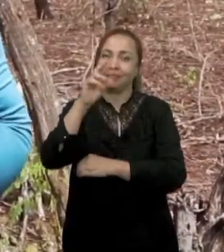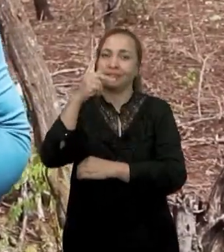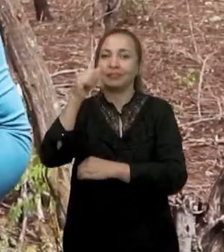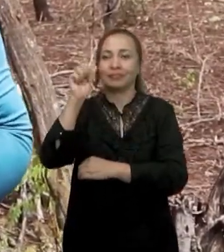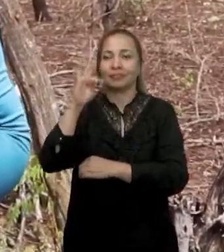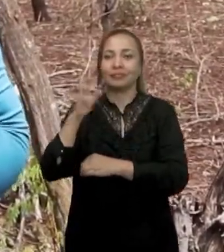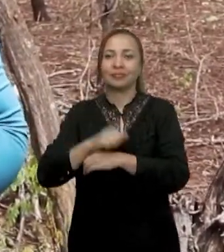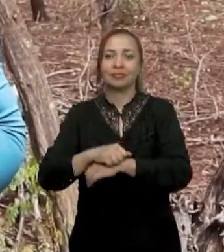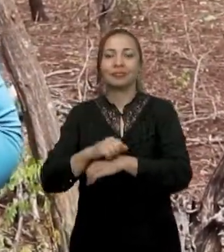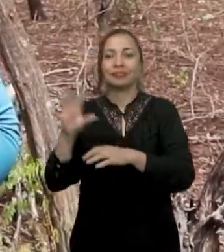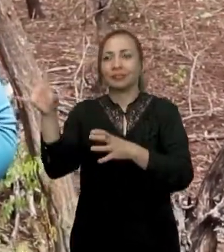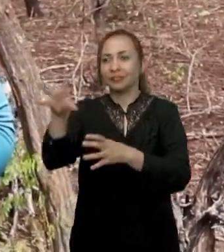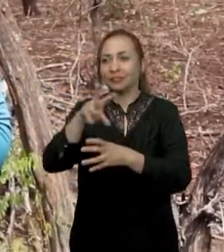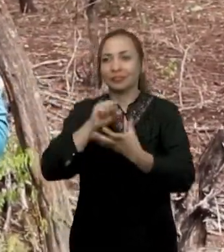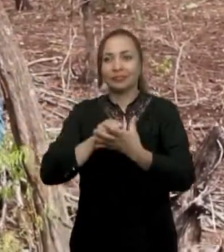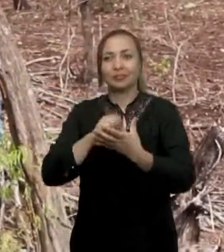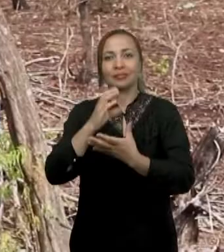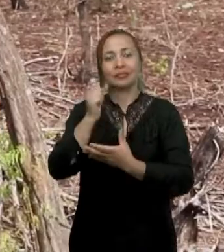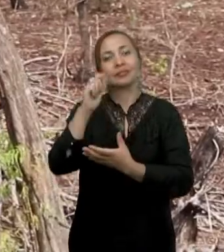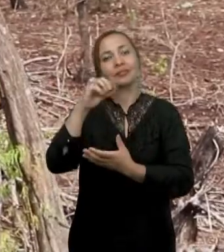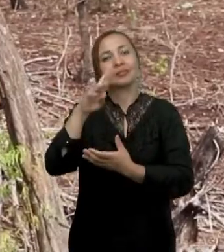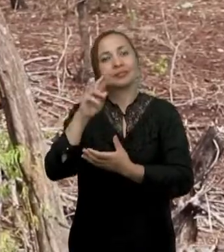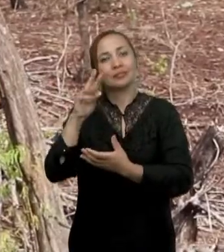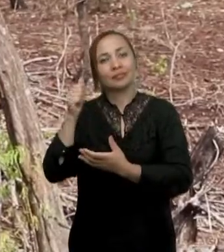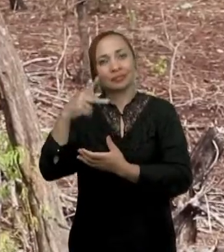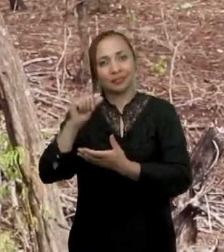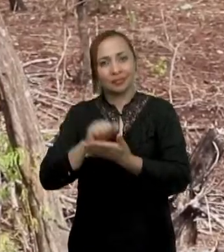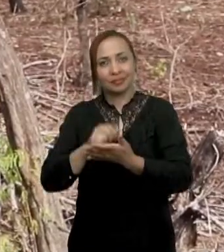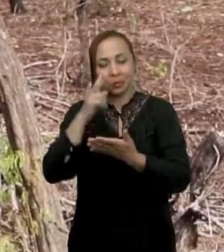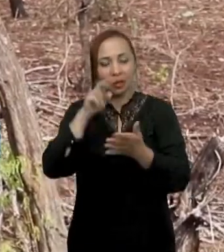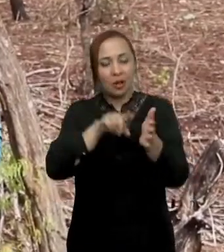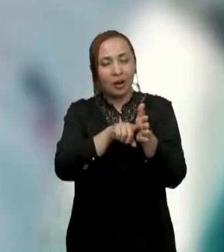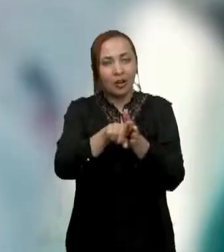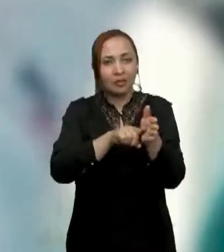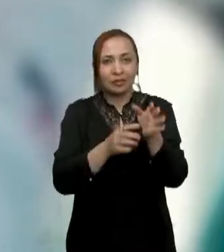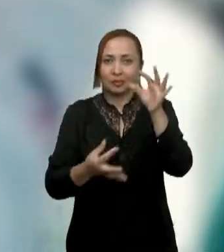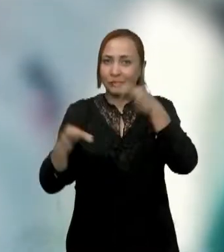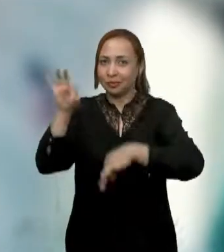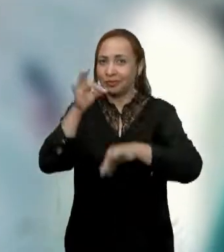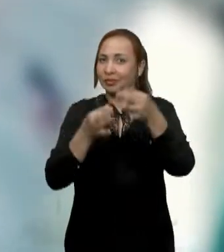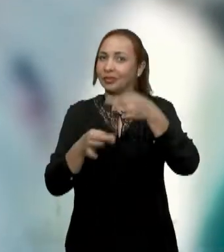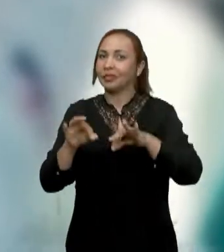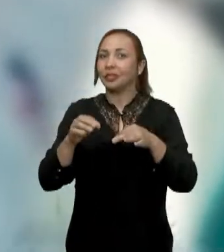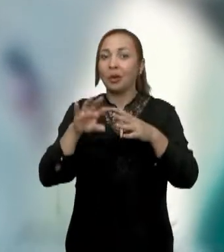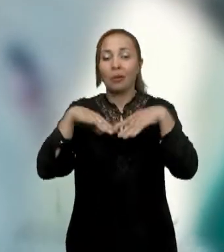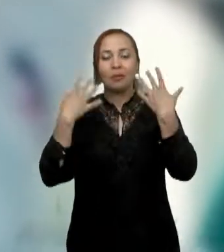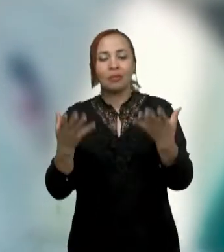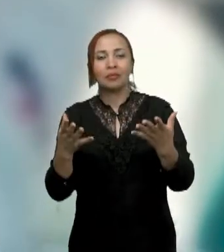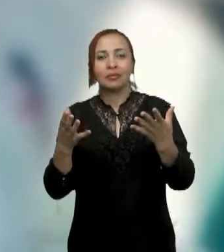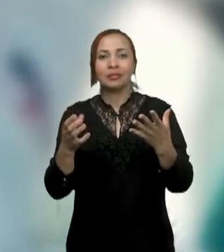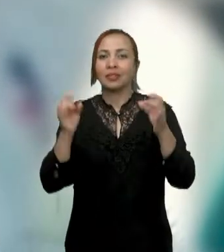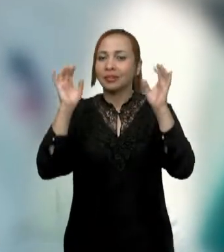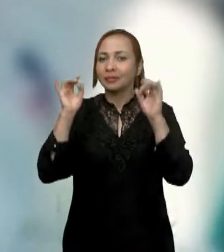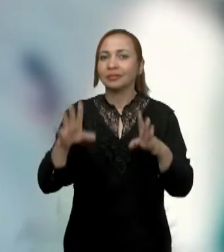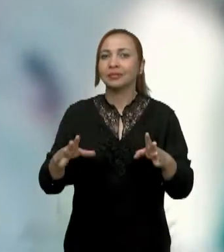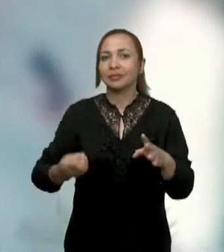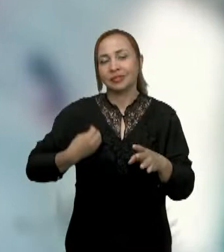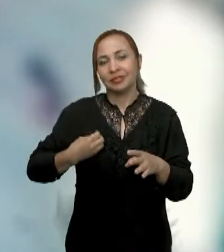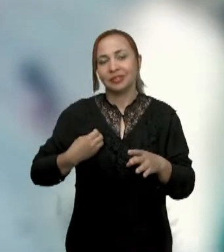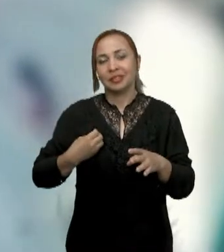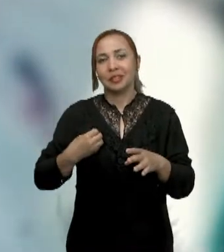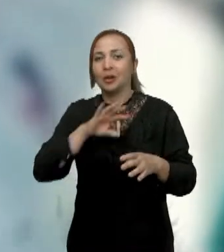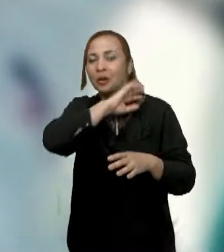animal e coleto os carrapatos para depois serem analisados em laboratório para saber quais as espécies de carrapatos que estão acometendo